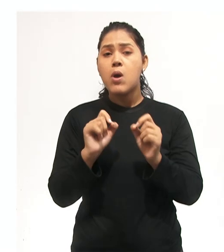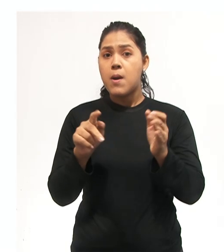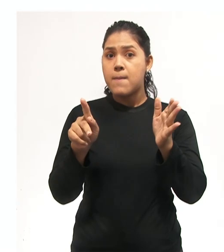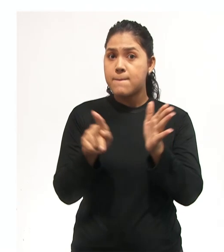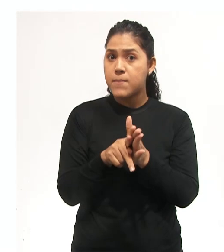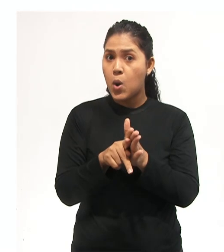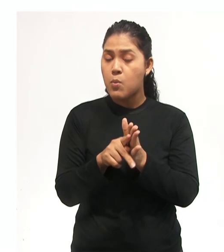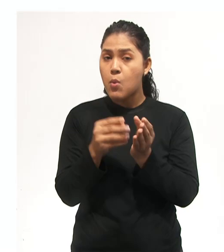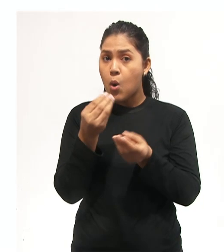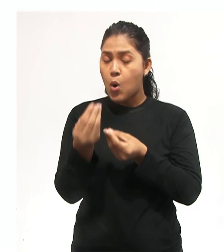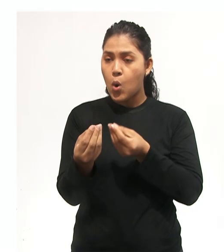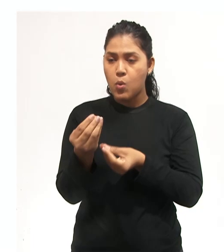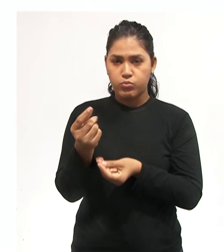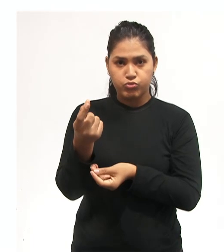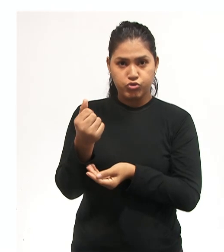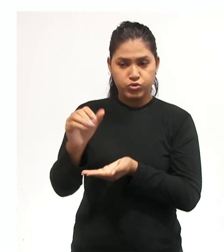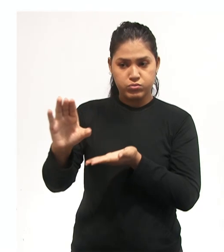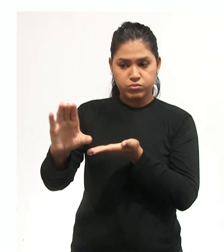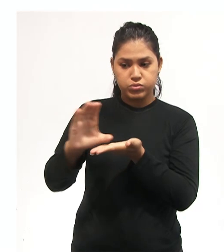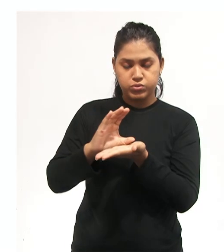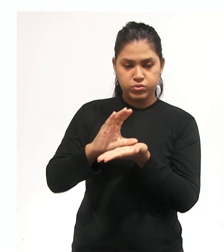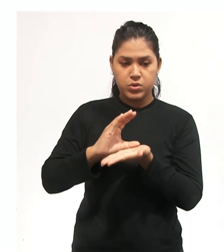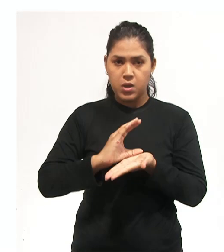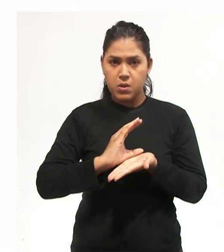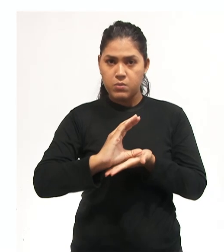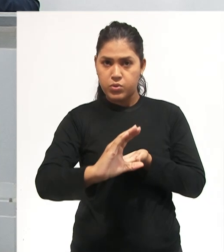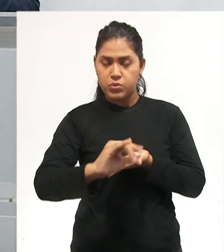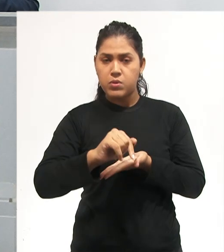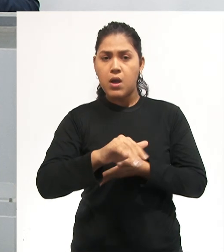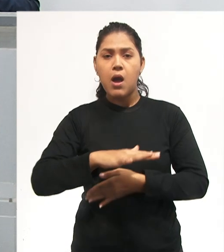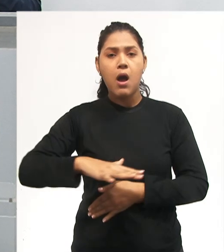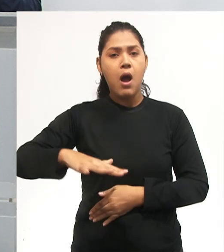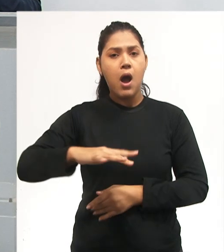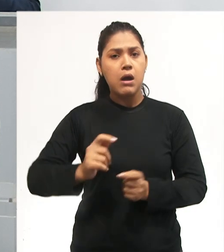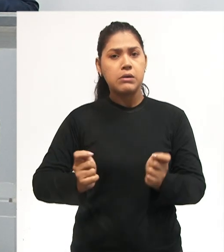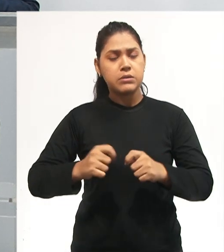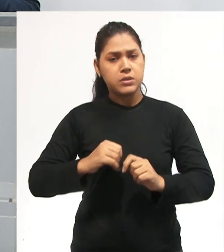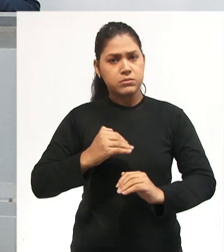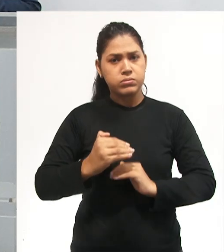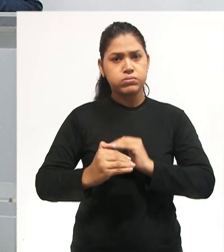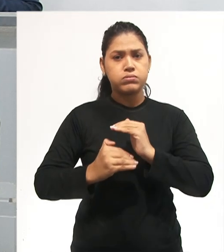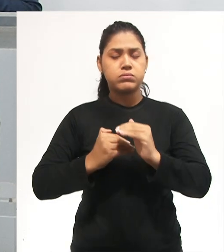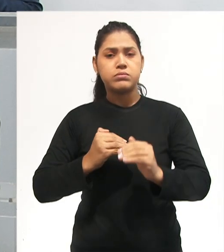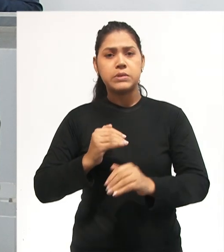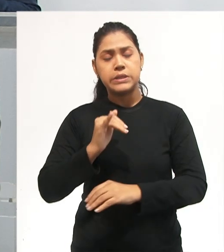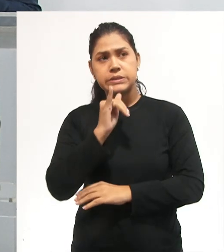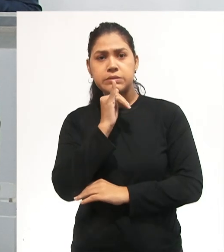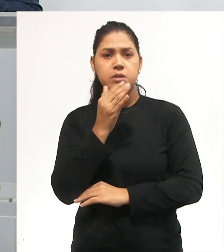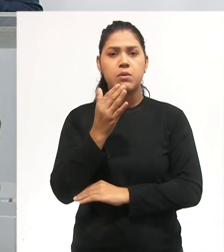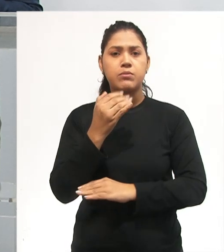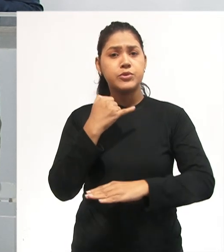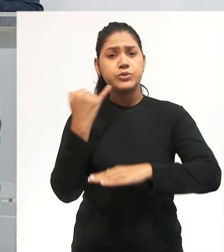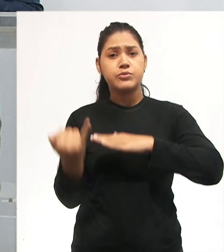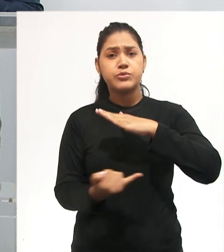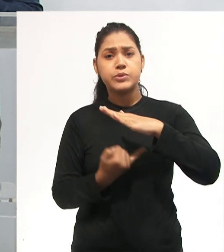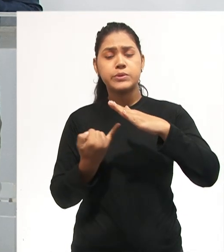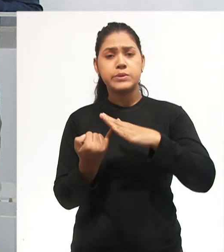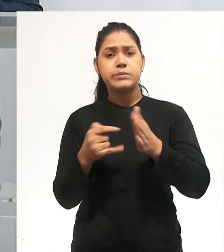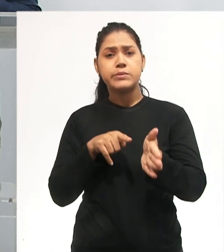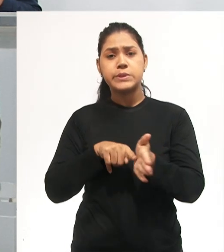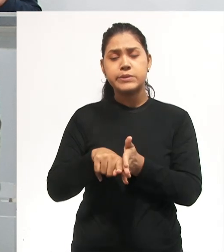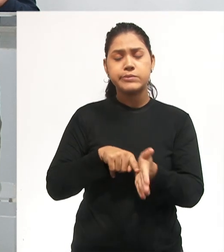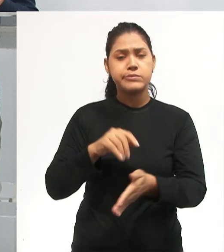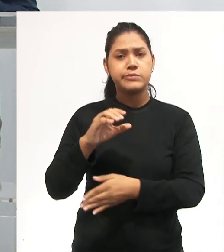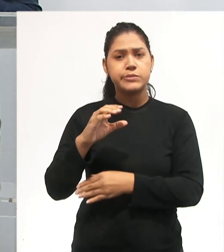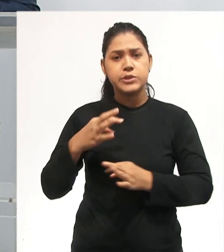né, da forma como o Estado ele provê, por exemplo, a criação de instituições de ciência e